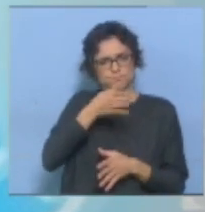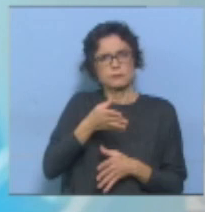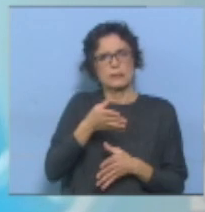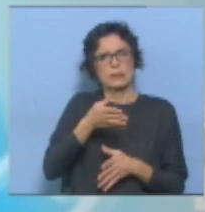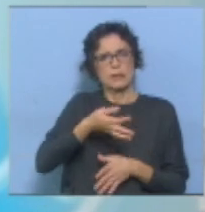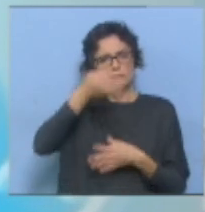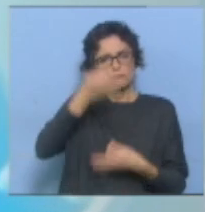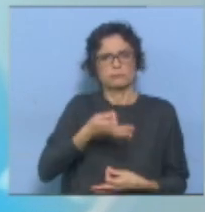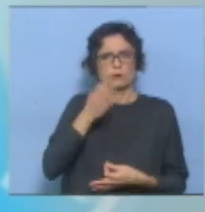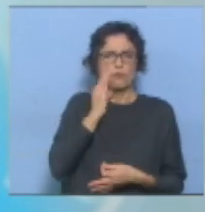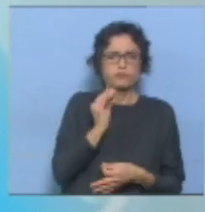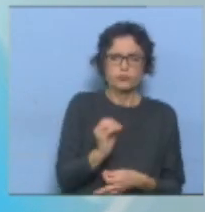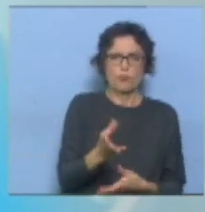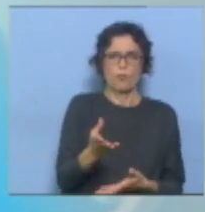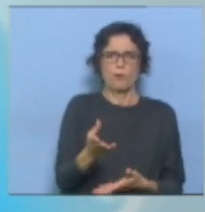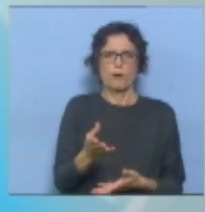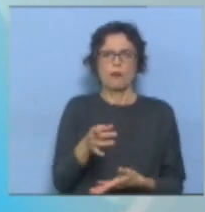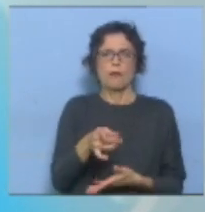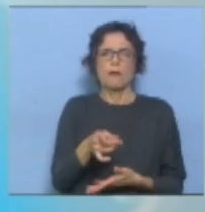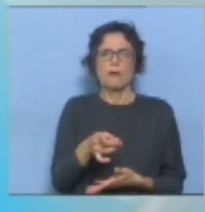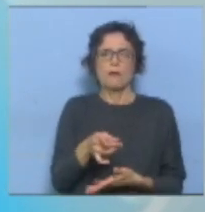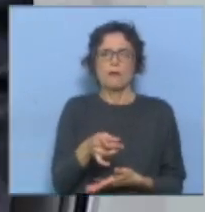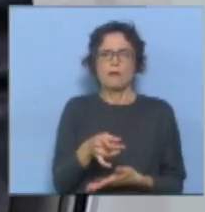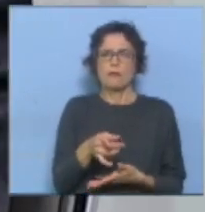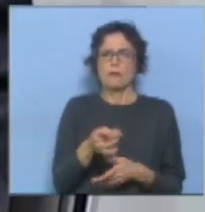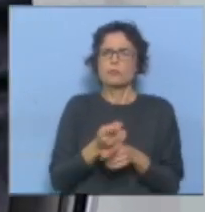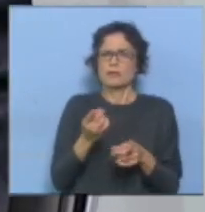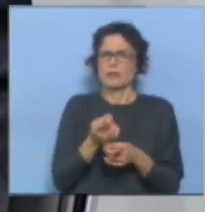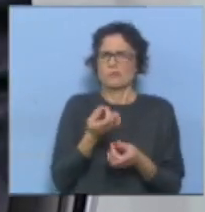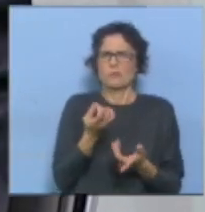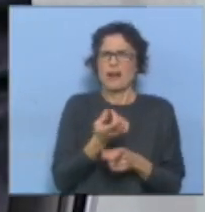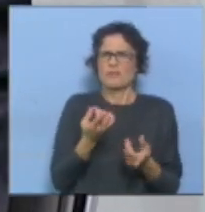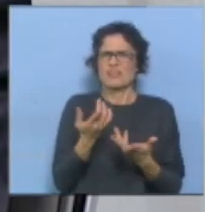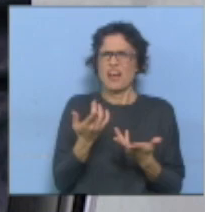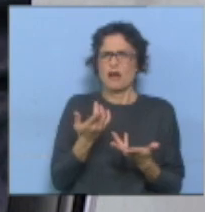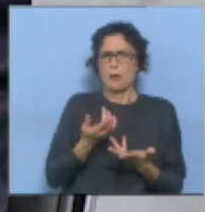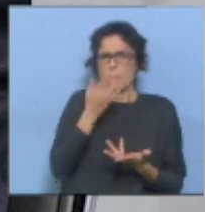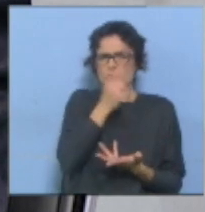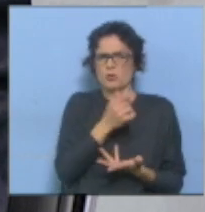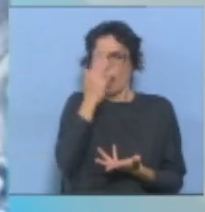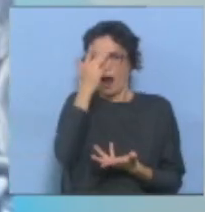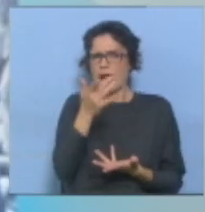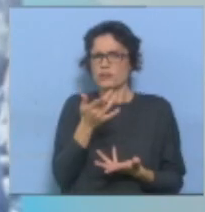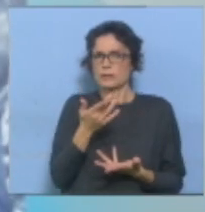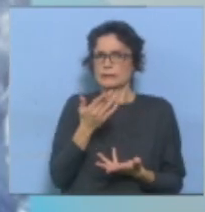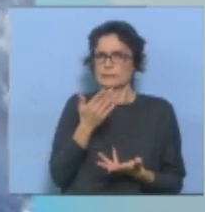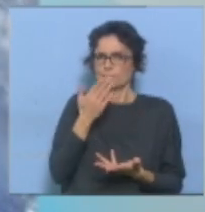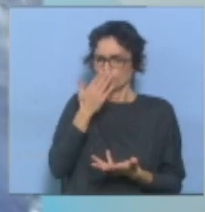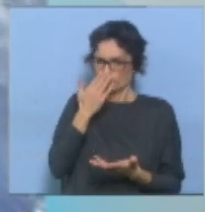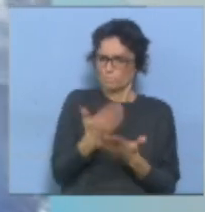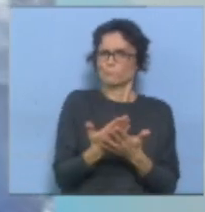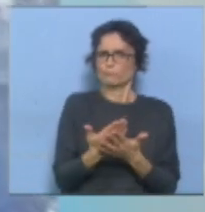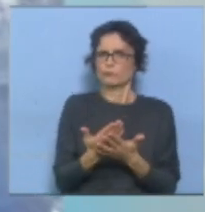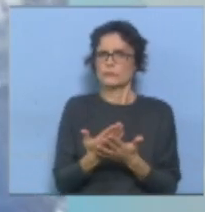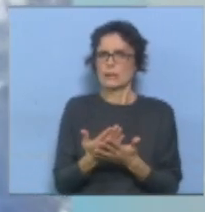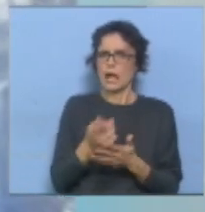que nota-se às vezes um certo alheamento ou indiferença ou um certo receio de ser frontal e claro na defesa